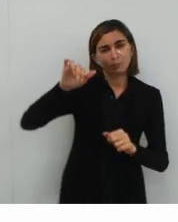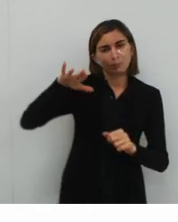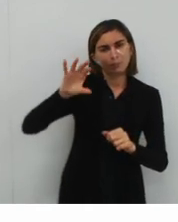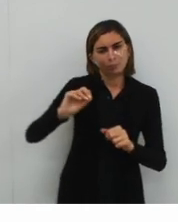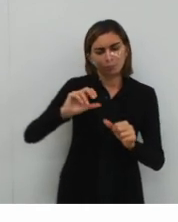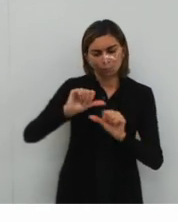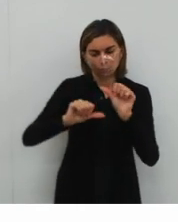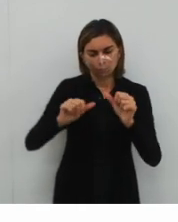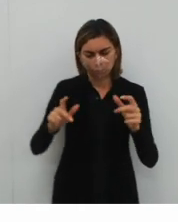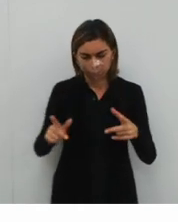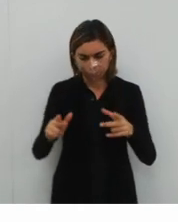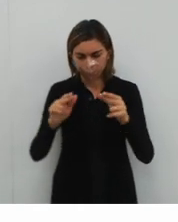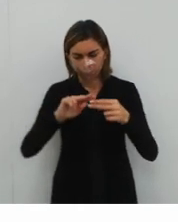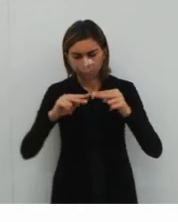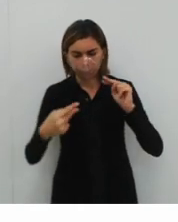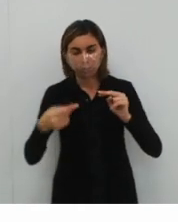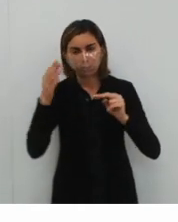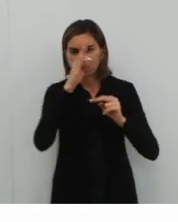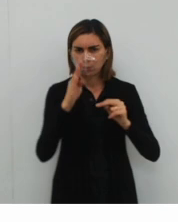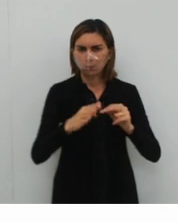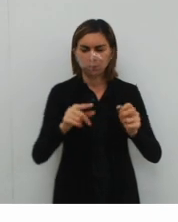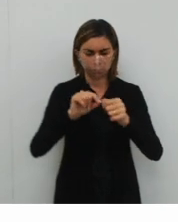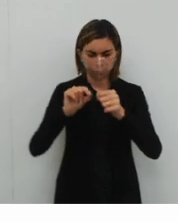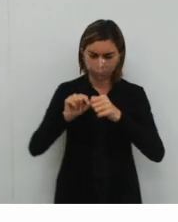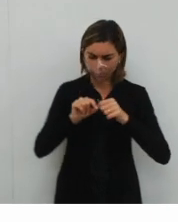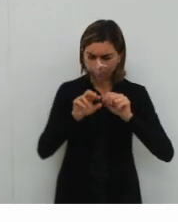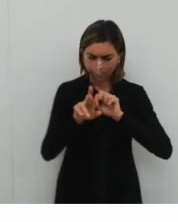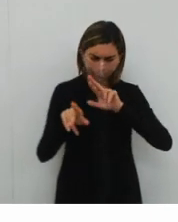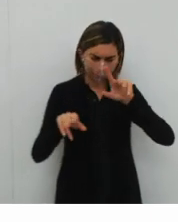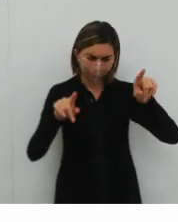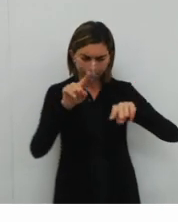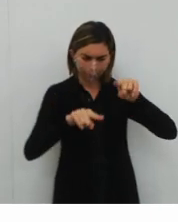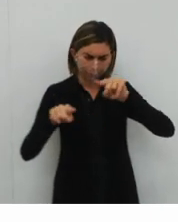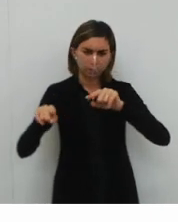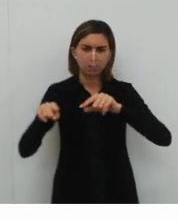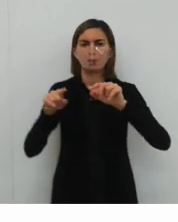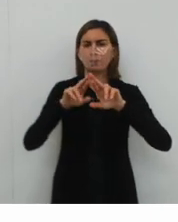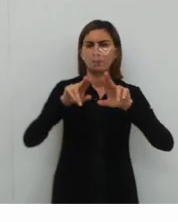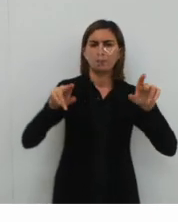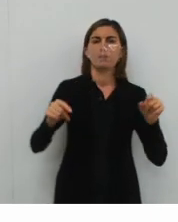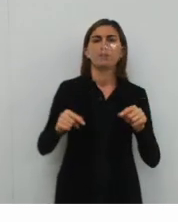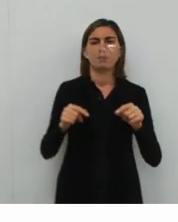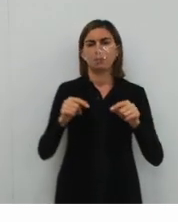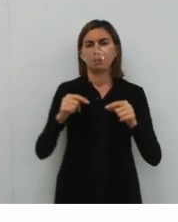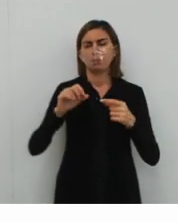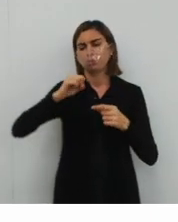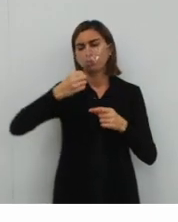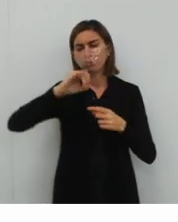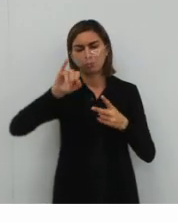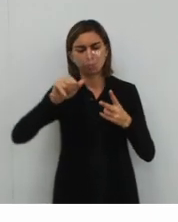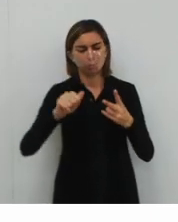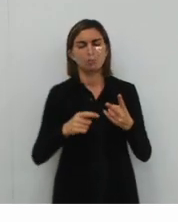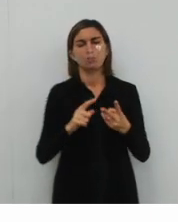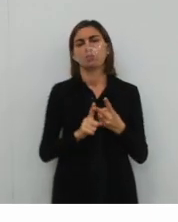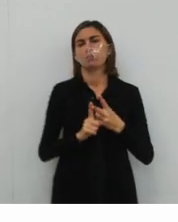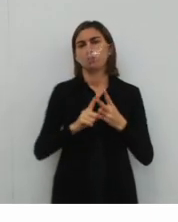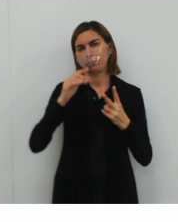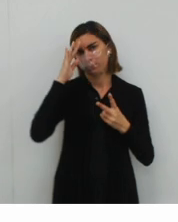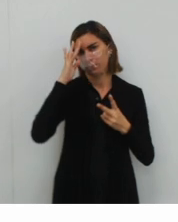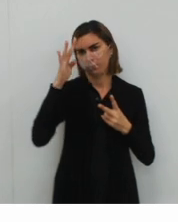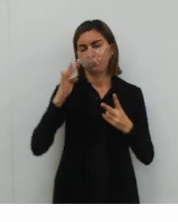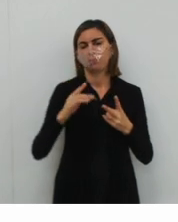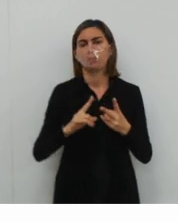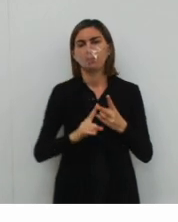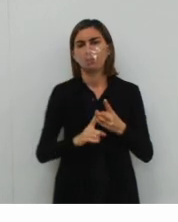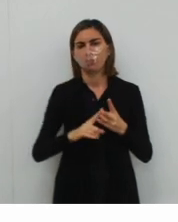Tá? Então, o Brasil, ele produz uma série de artigos transgênicos. A soja,